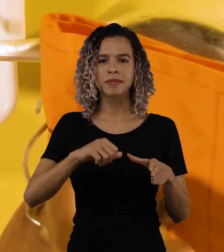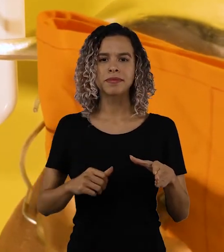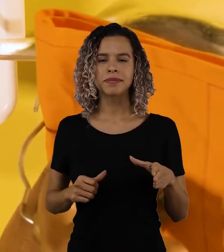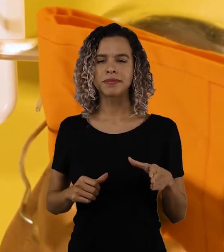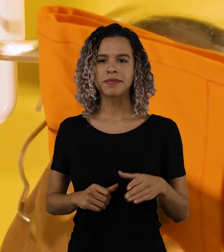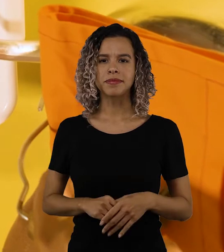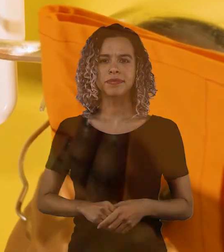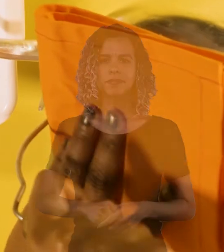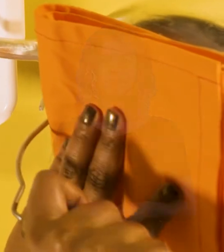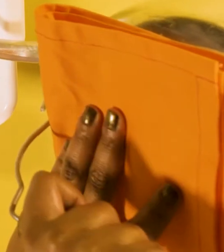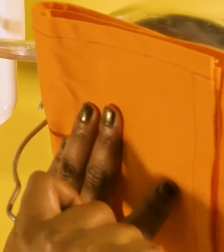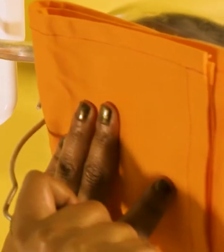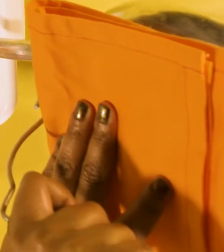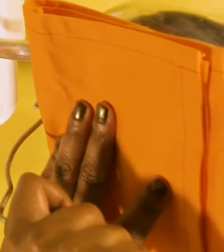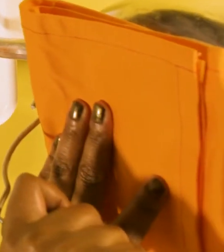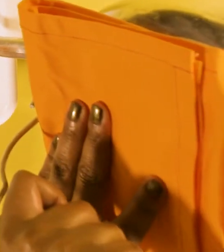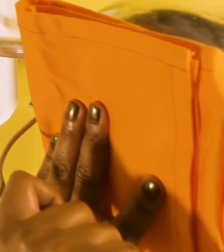aqui na nossa bacia.